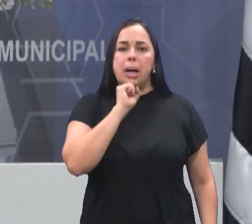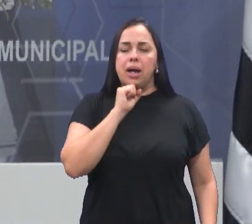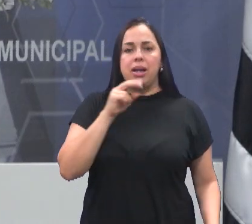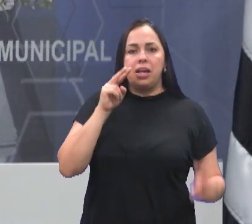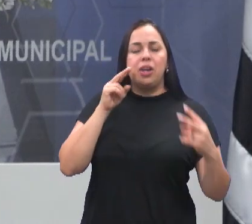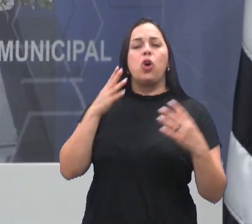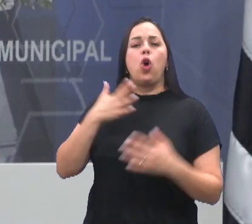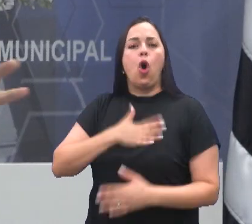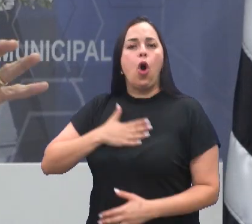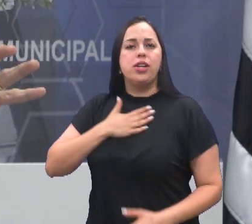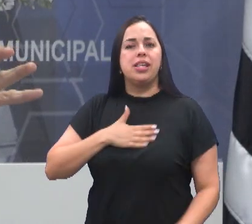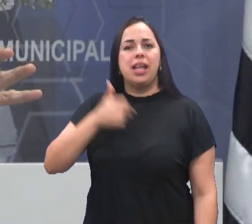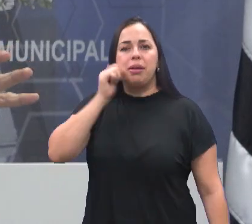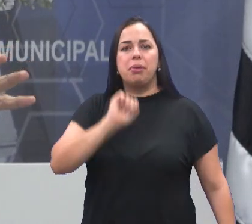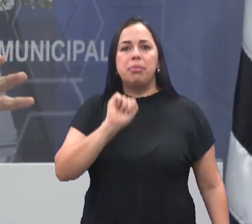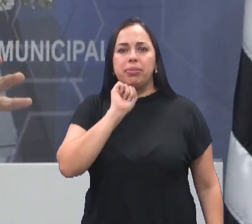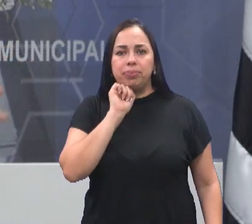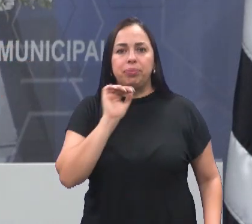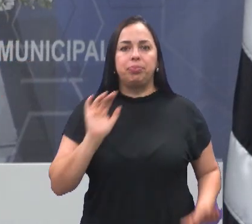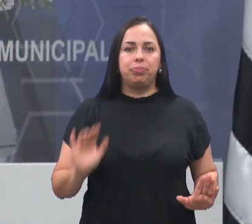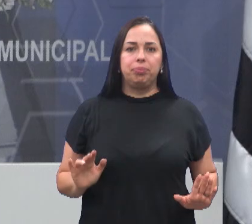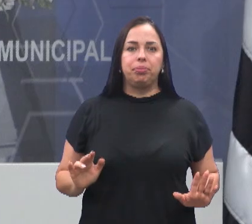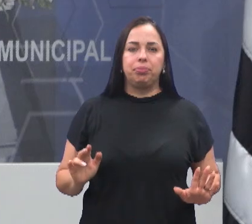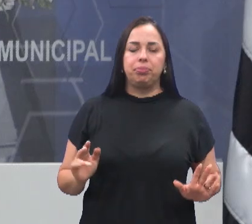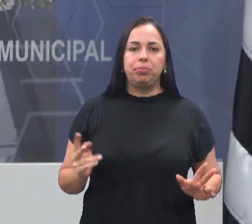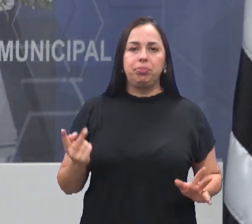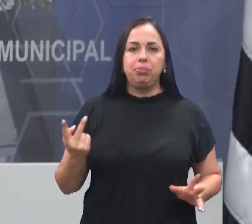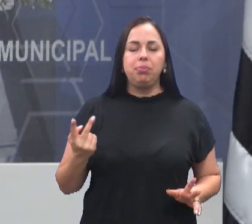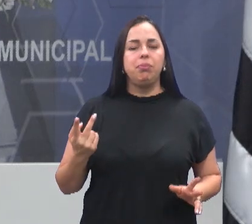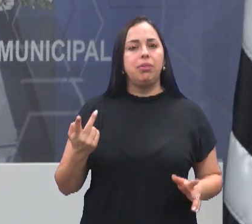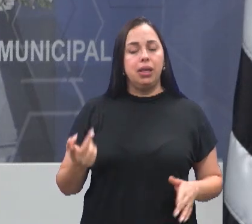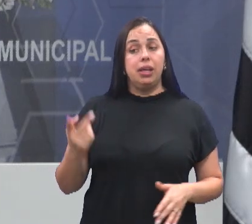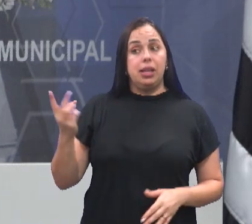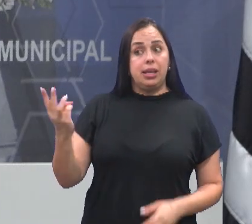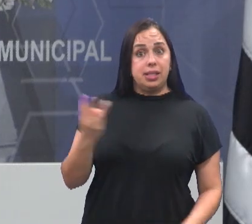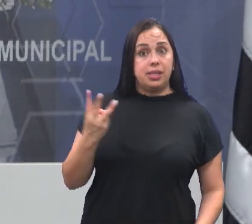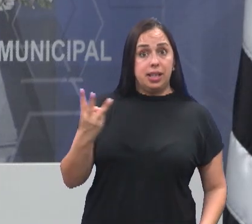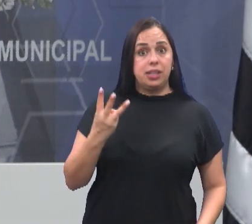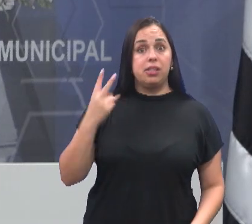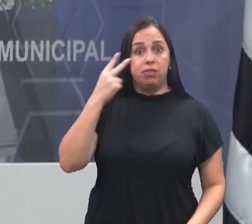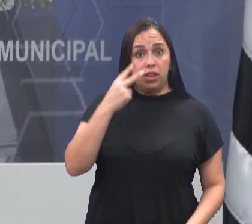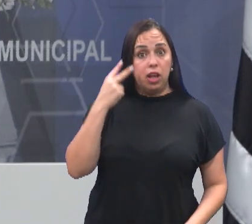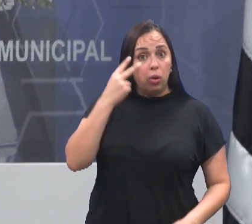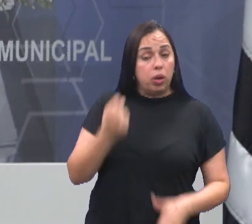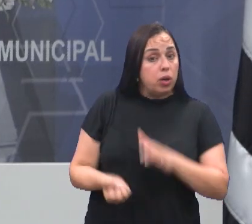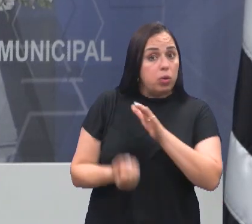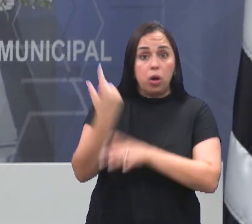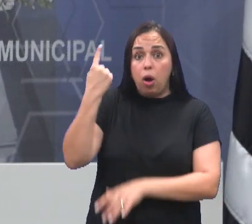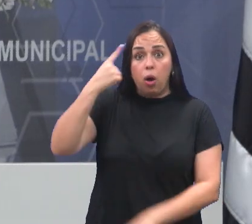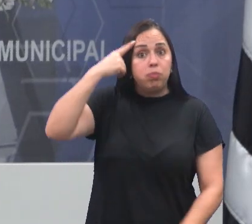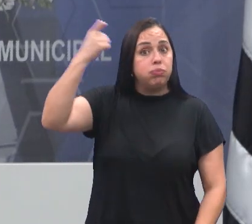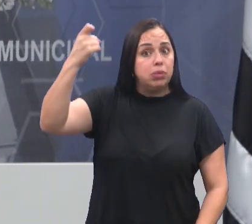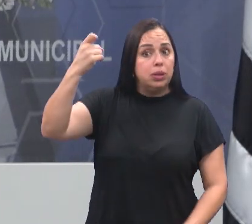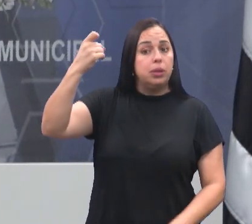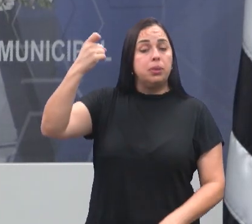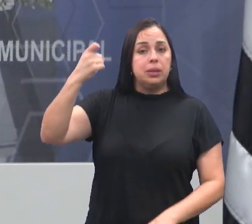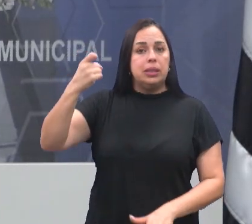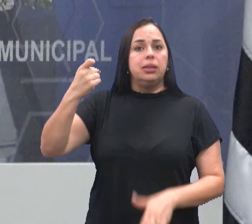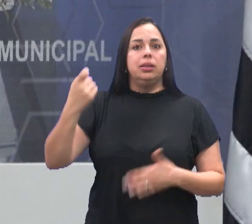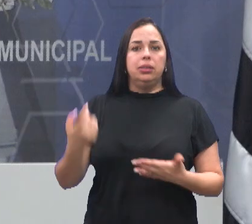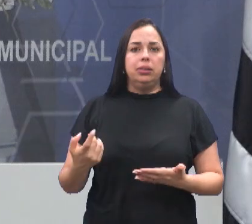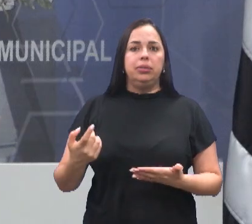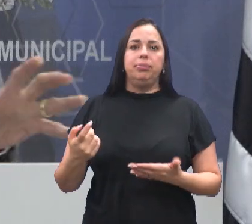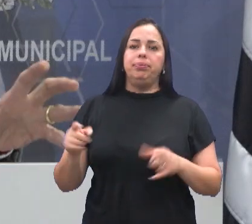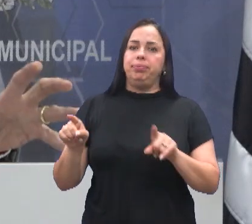dessa. E a gente aqui, com uma ideia das 3 vereadoras, parabéns por essa luta, veio com uma